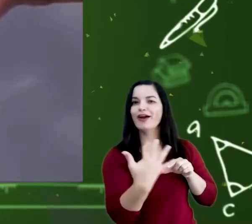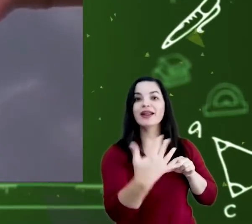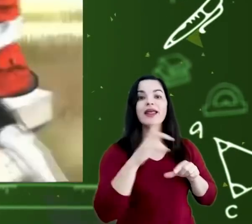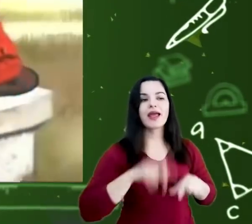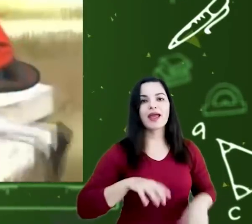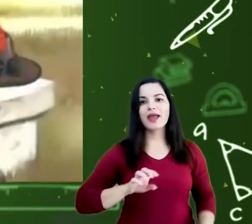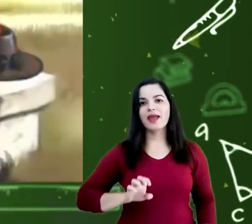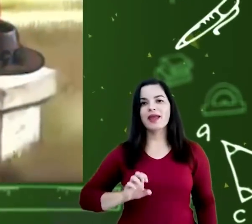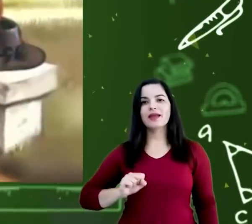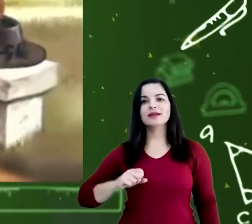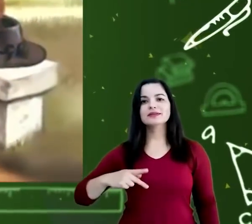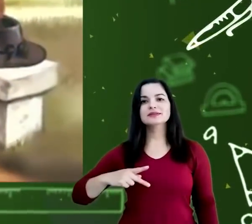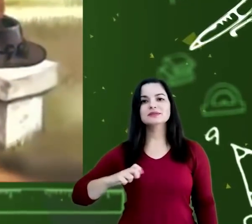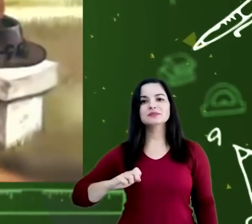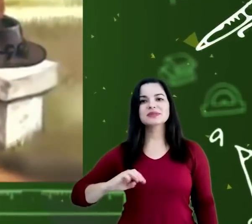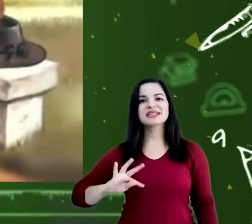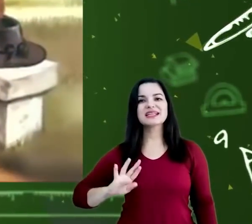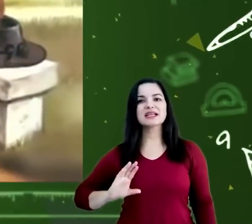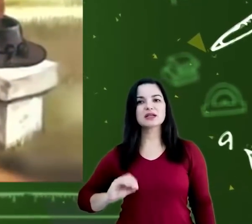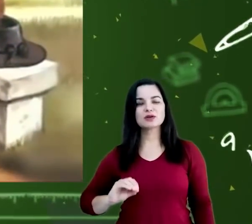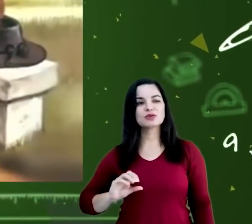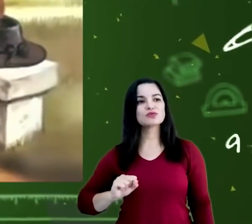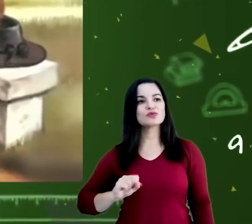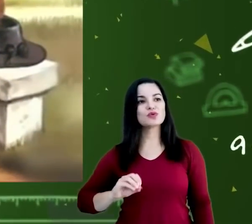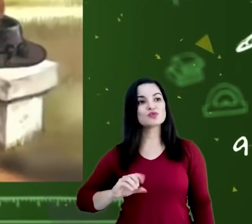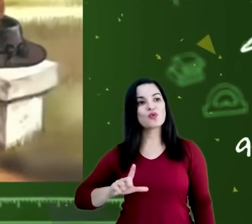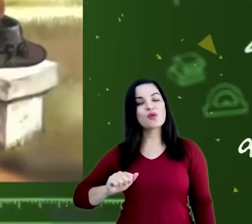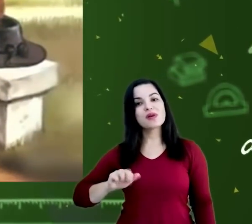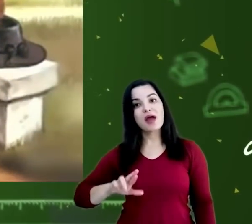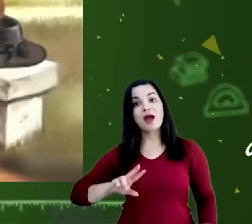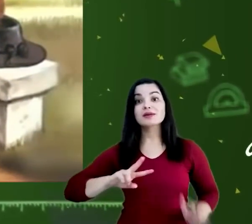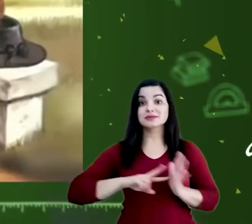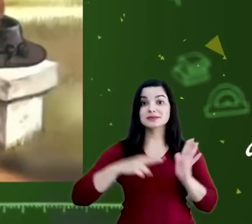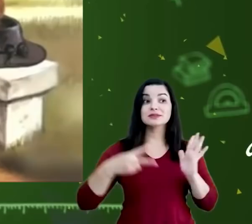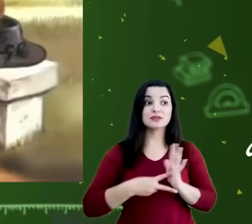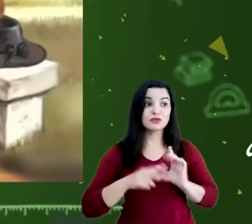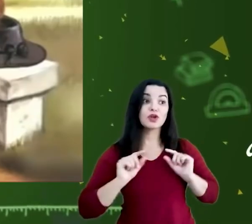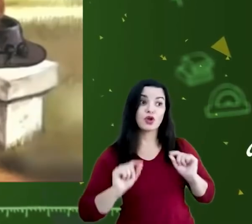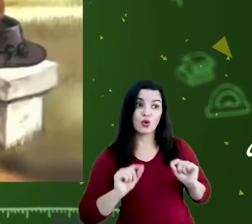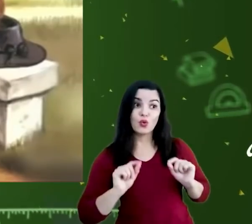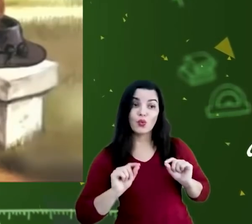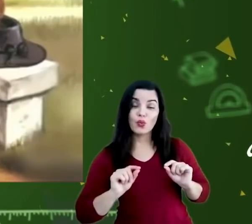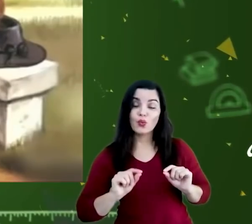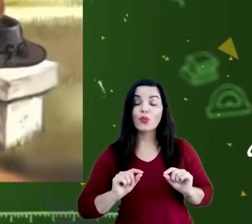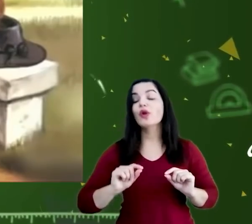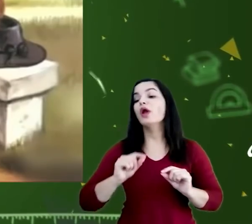espectro solar. Espectro solar são as cores que compõem a luz do sol